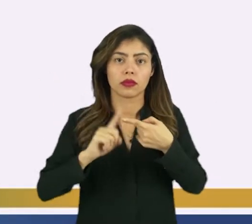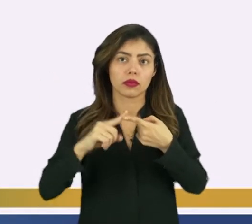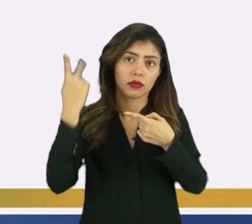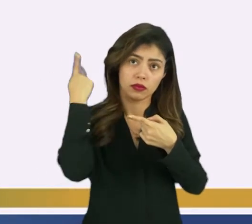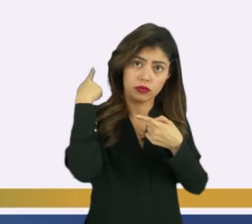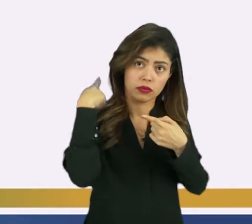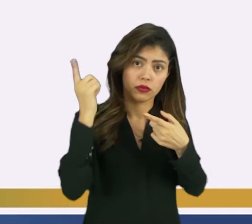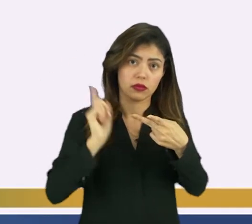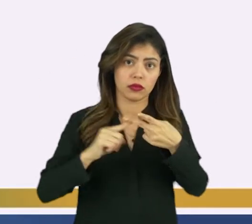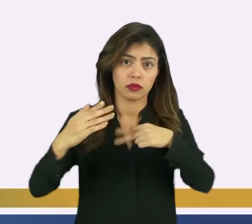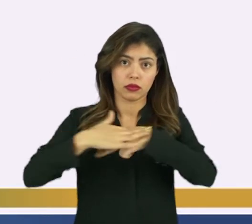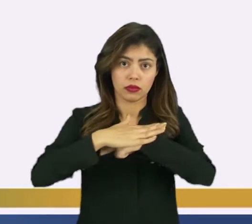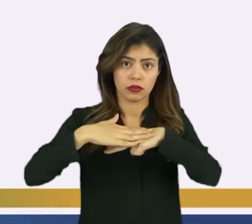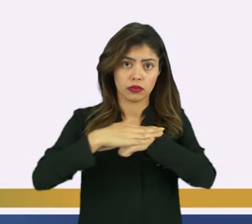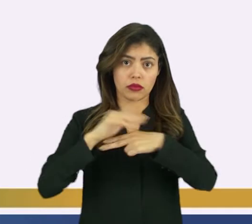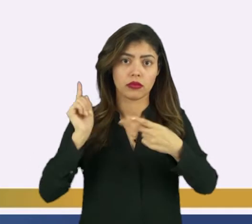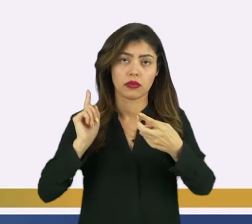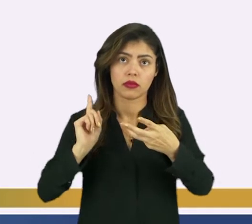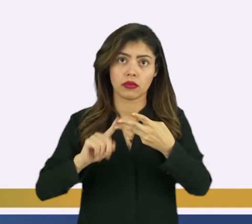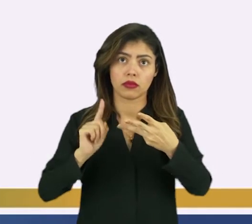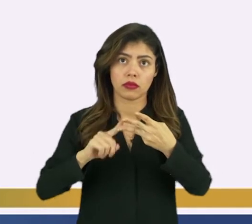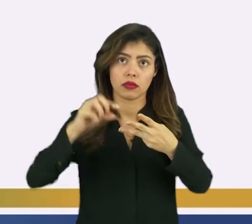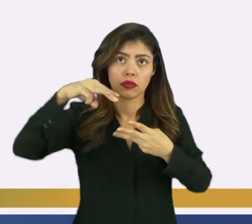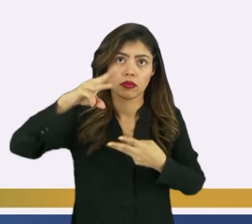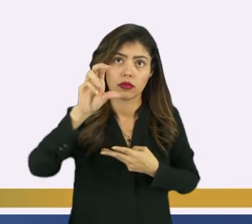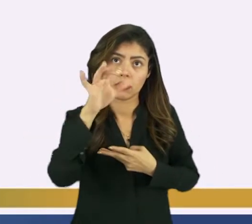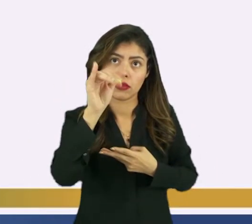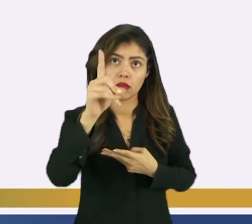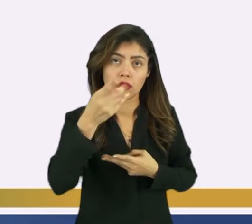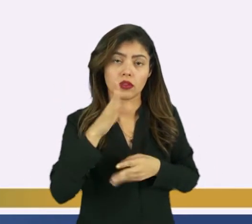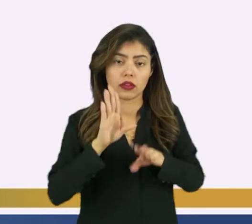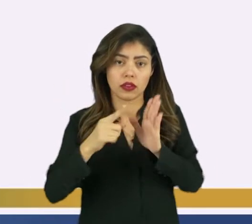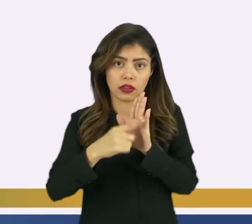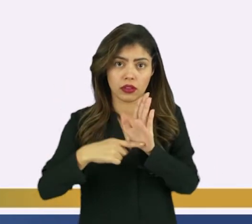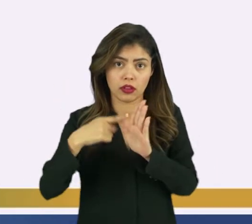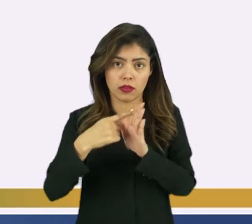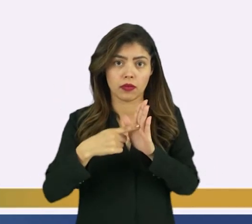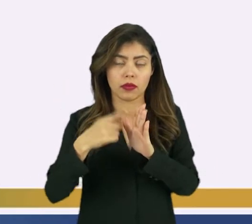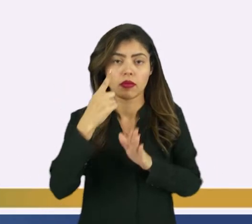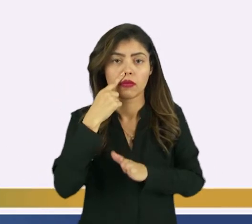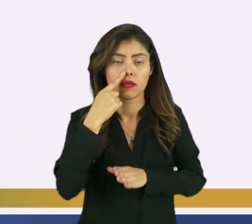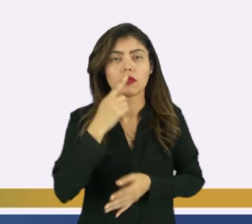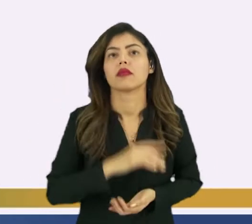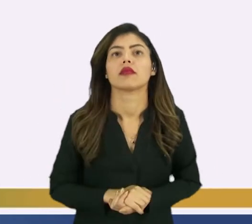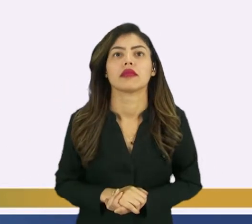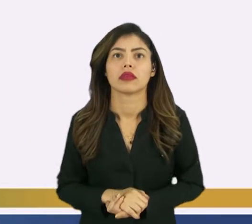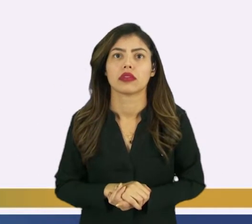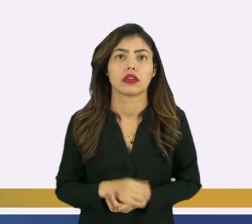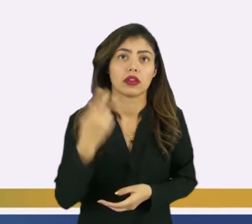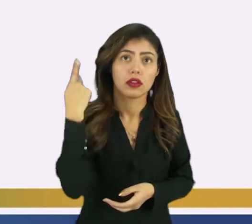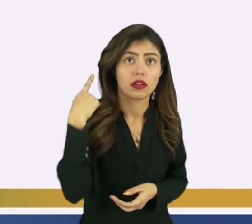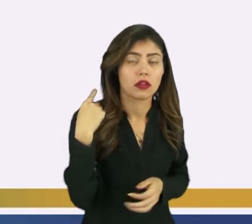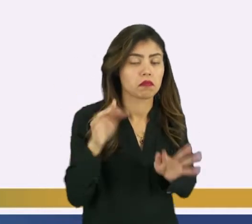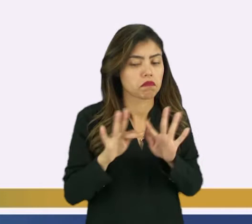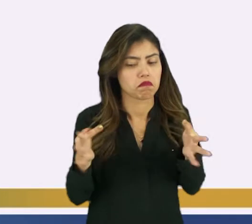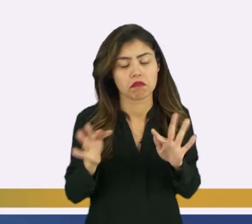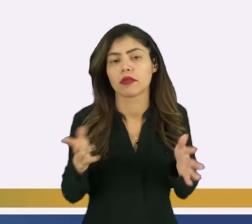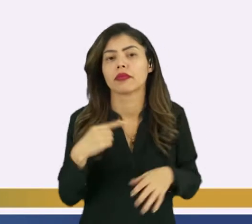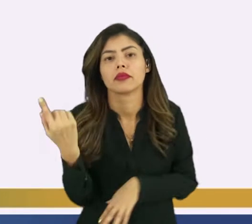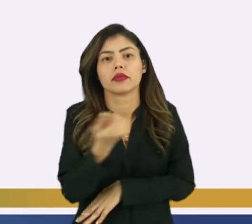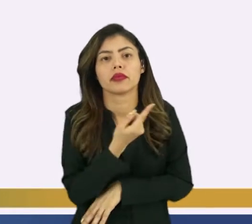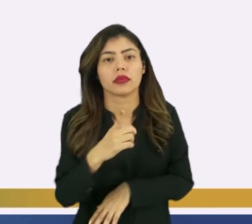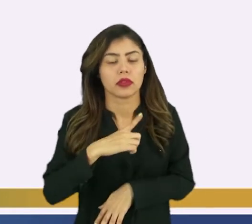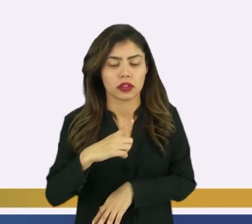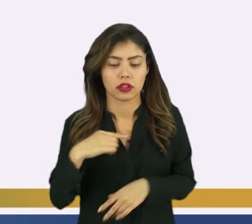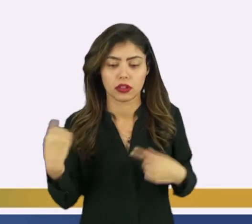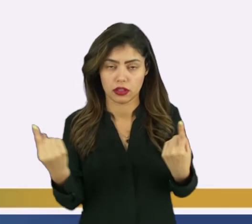os pulmões, tem a pele, tem também a estrutura da mucosa, que fica na boca e na faringe. E os pulmões, eles são bem simples em relação